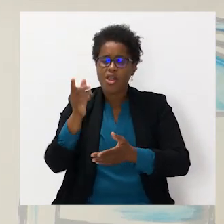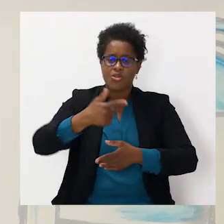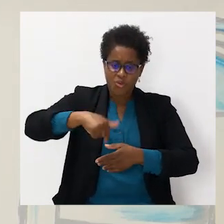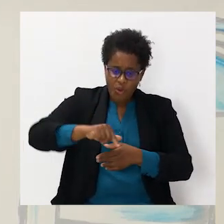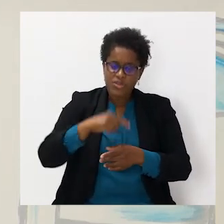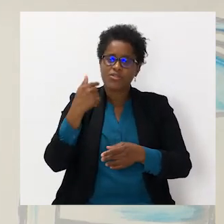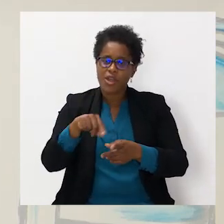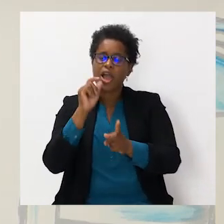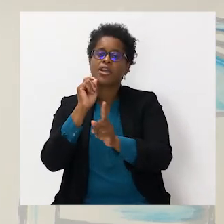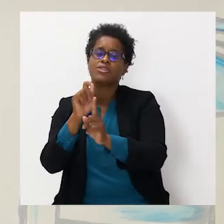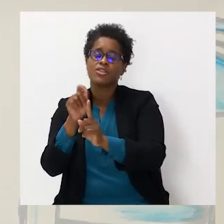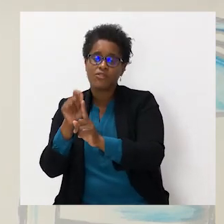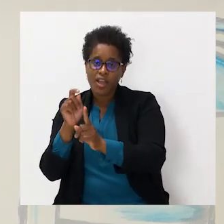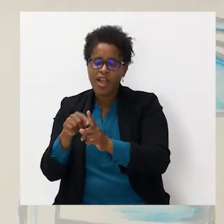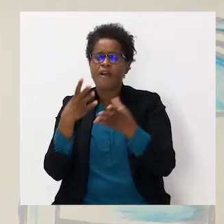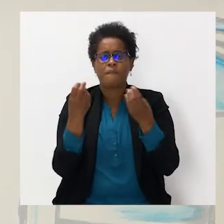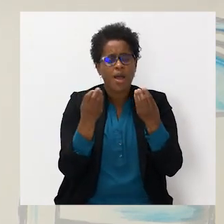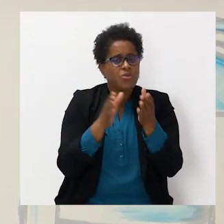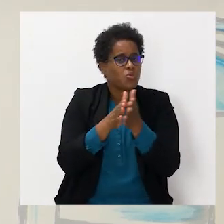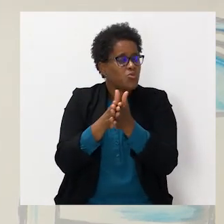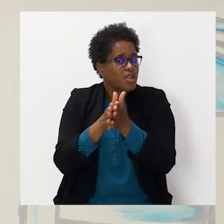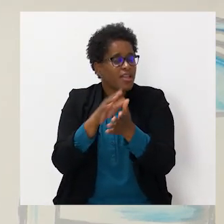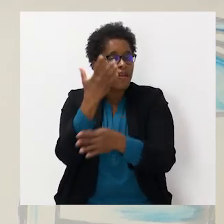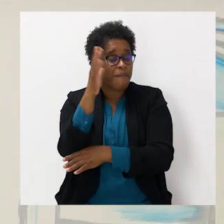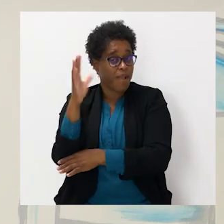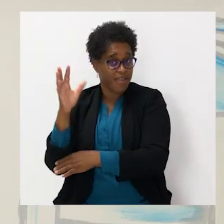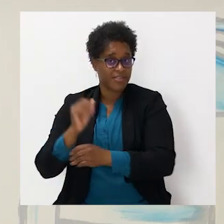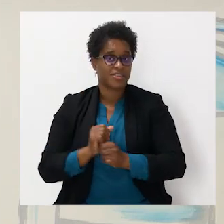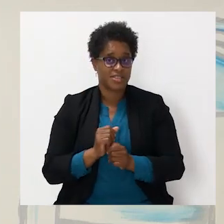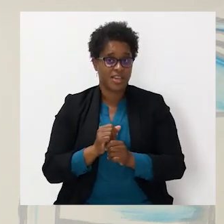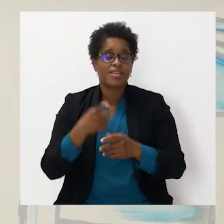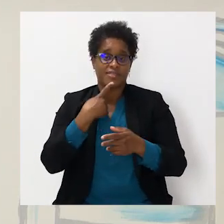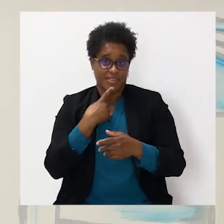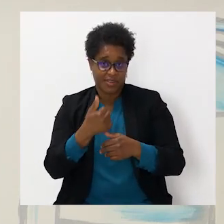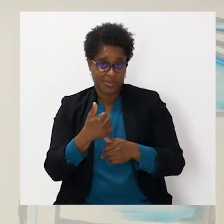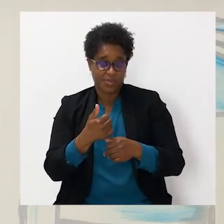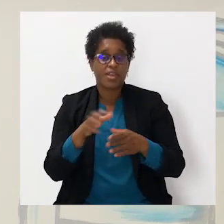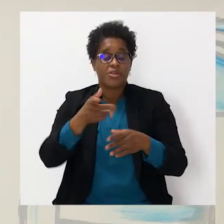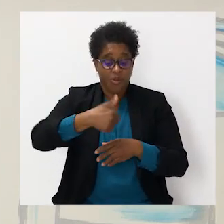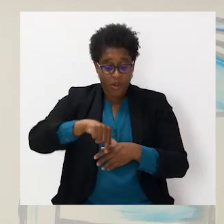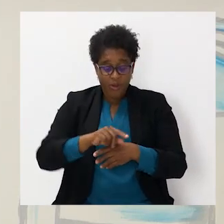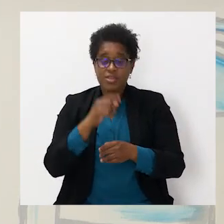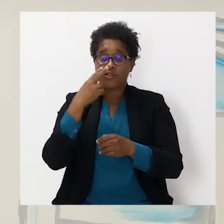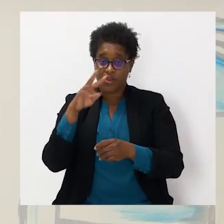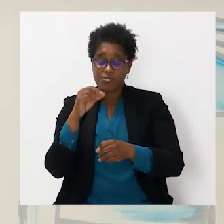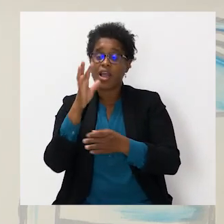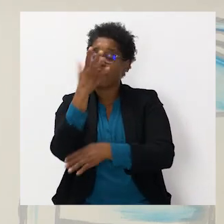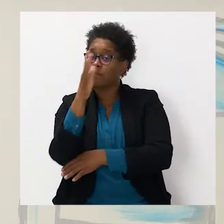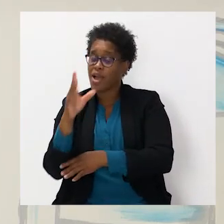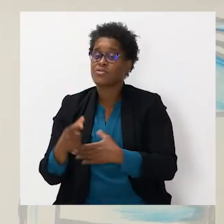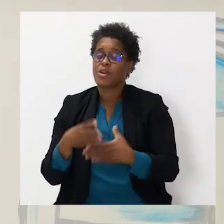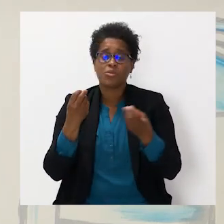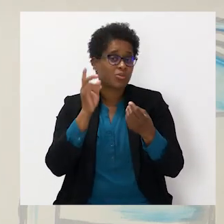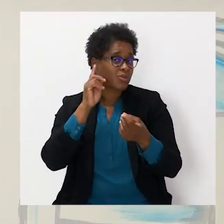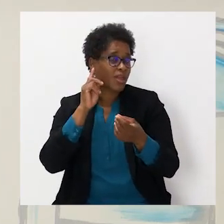a identificar várias utilidades das plantas, certo? Nós vimos que as plantas são úteis